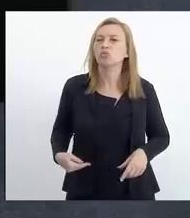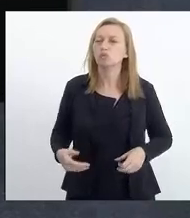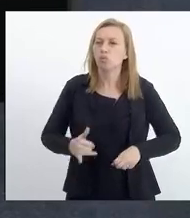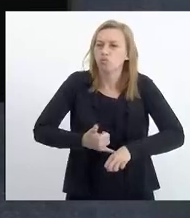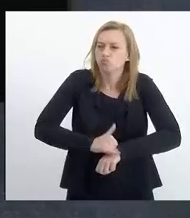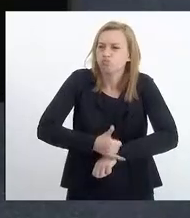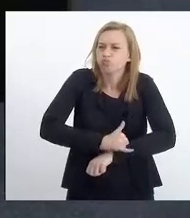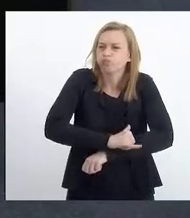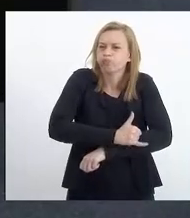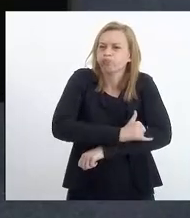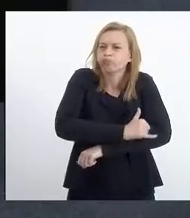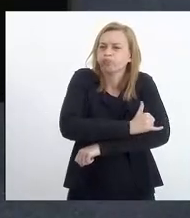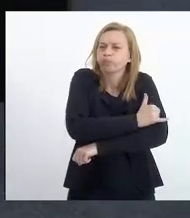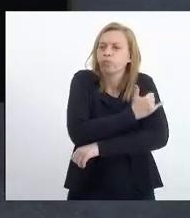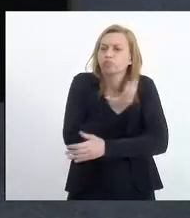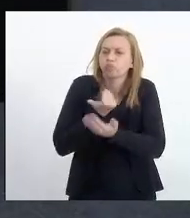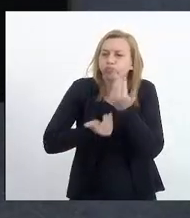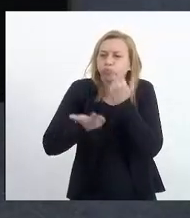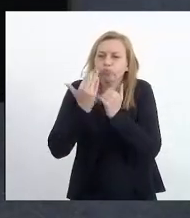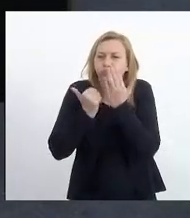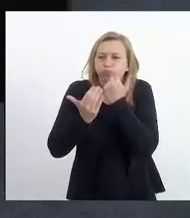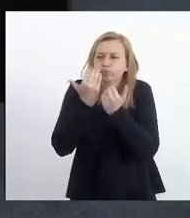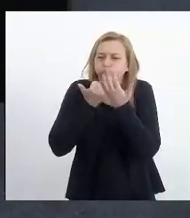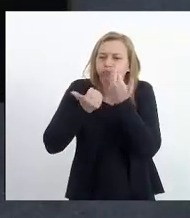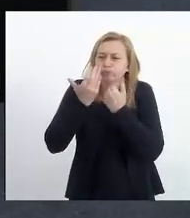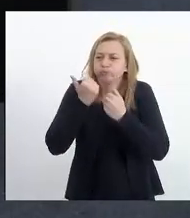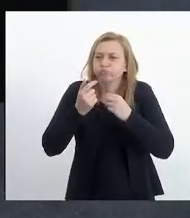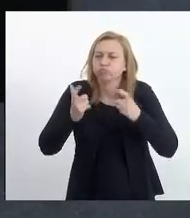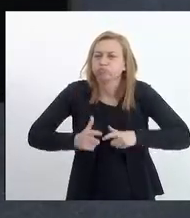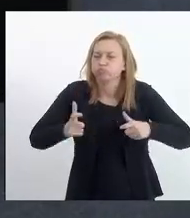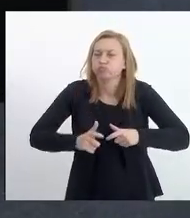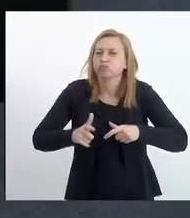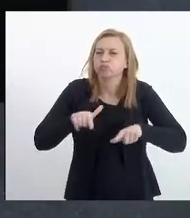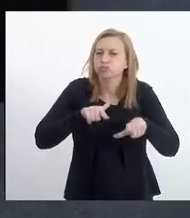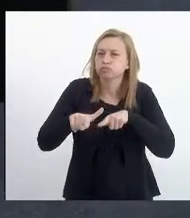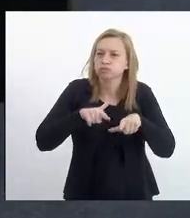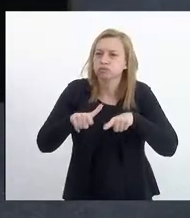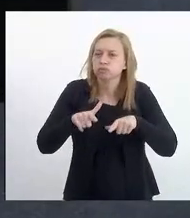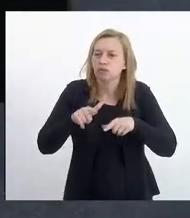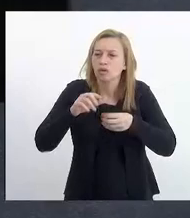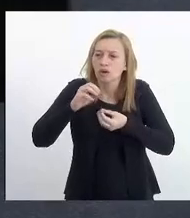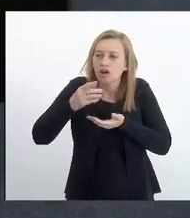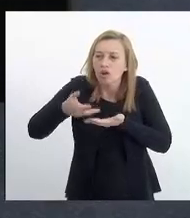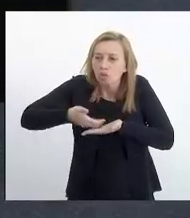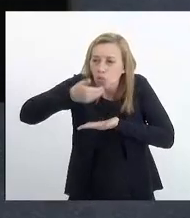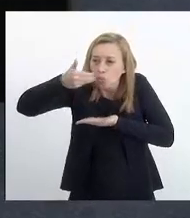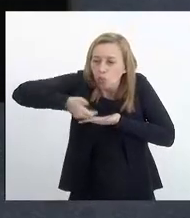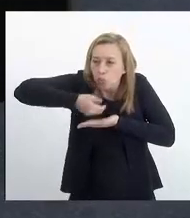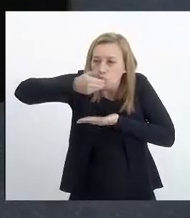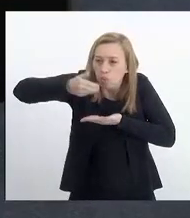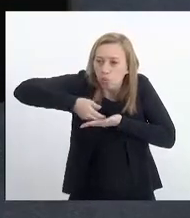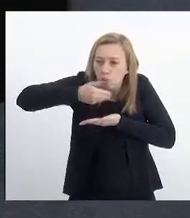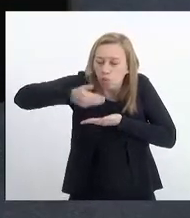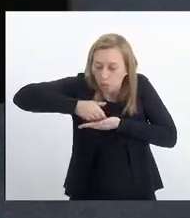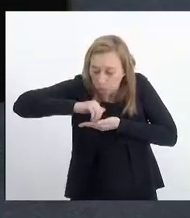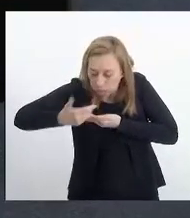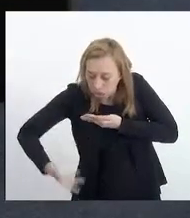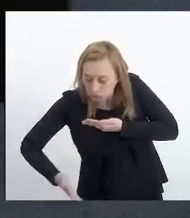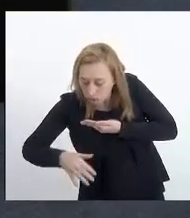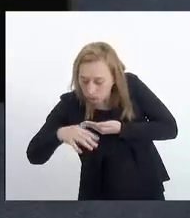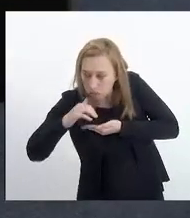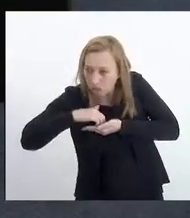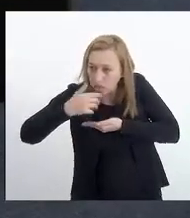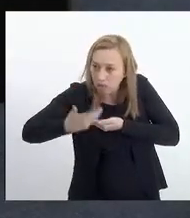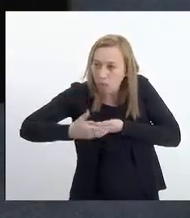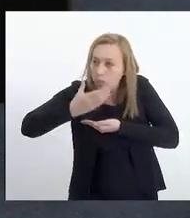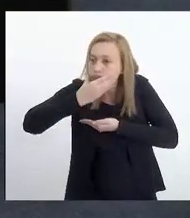gordo, comendo no local de serviço, né, caindo vários farelos de sua comida em cima da